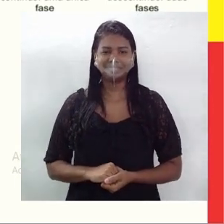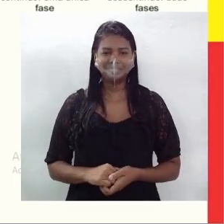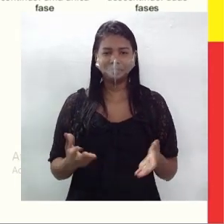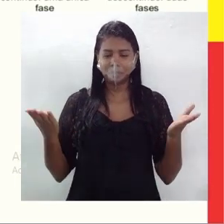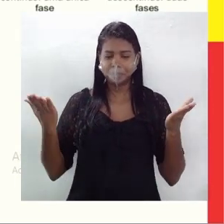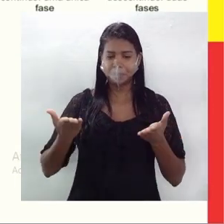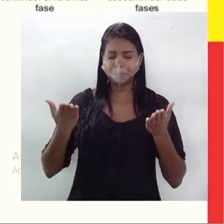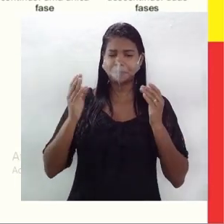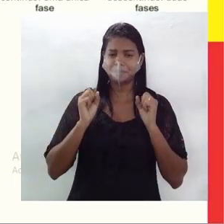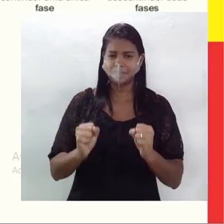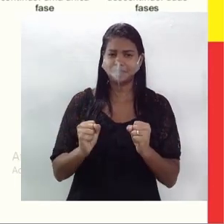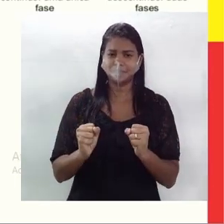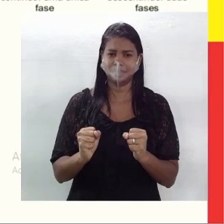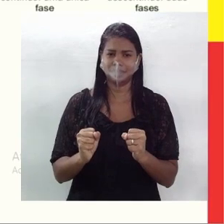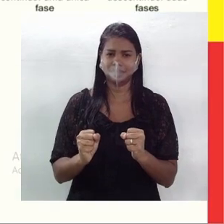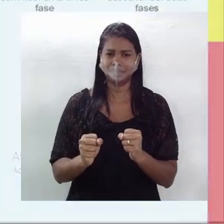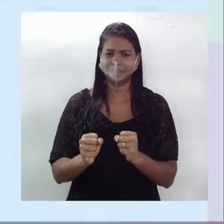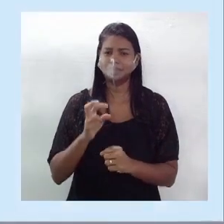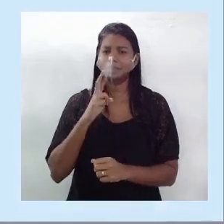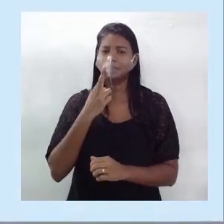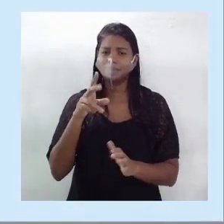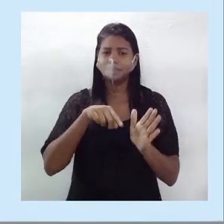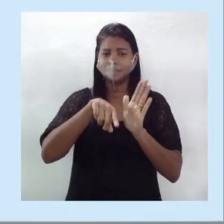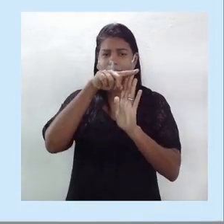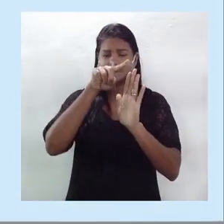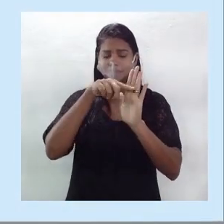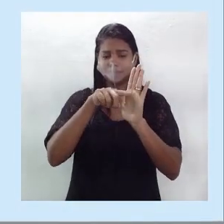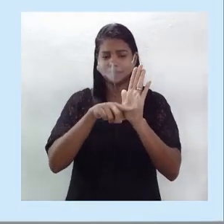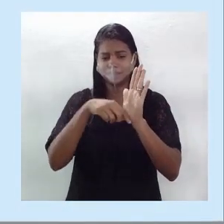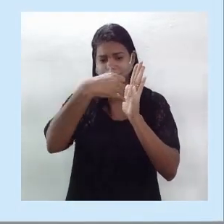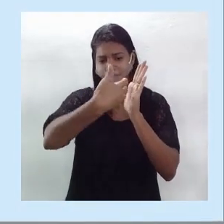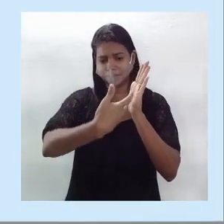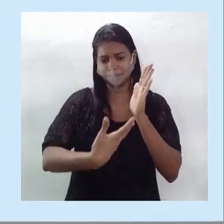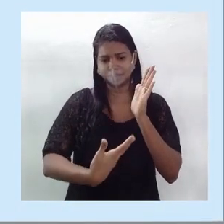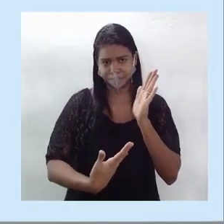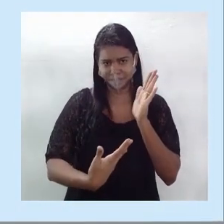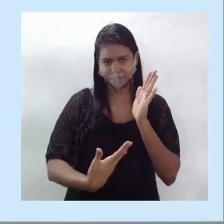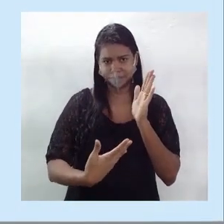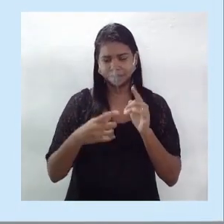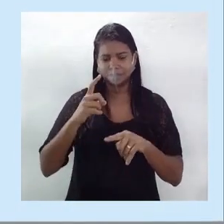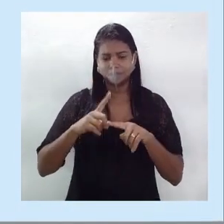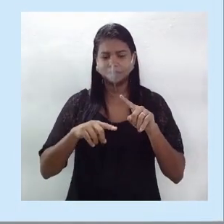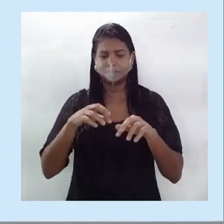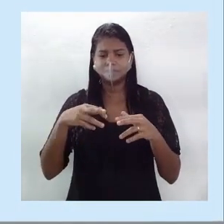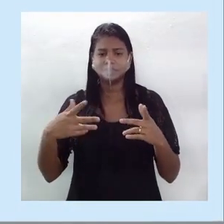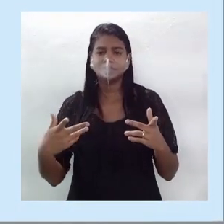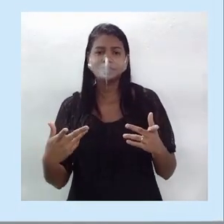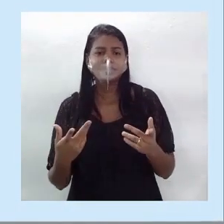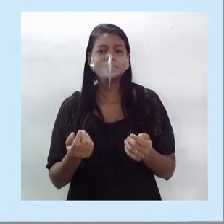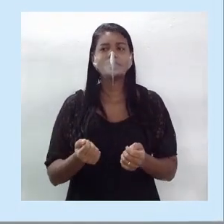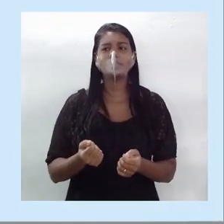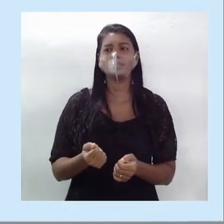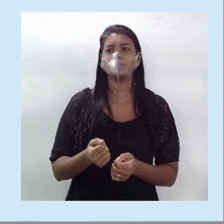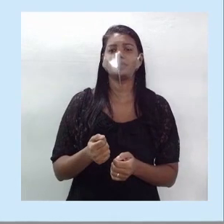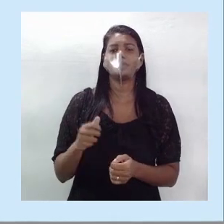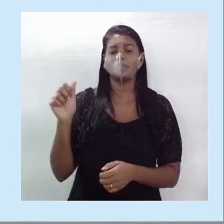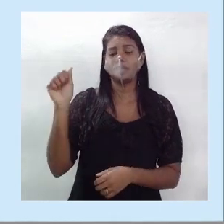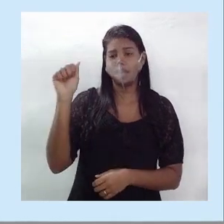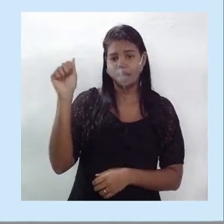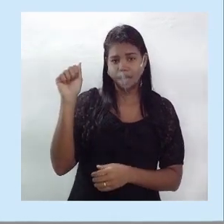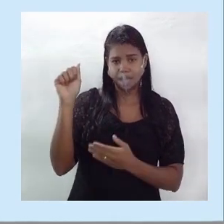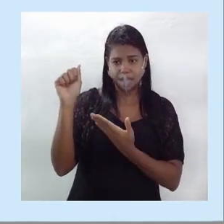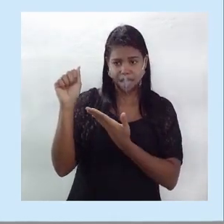agora a gente pode responder e classificar essas substâncias aí, tanto a substância A